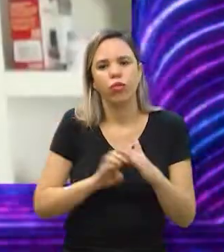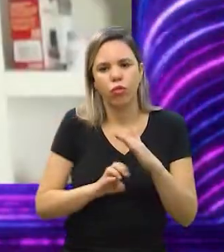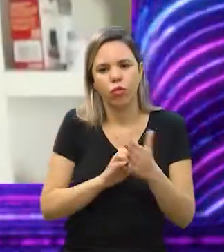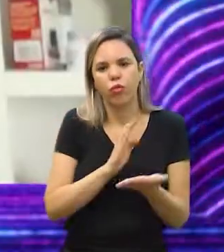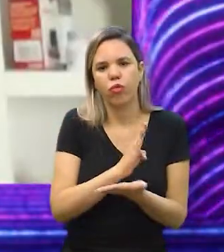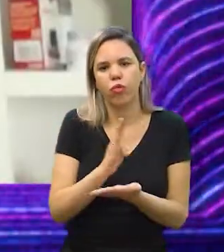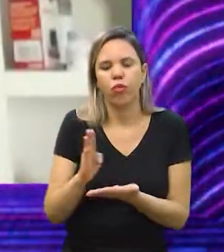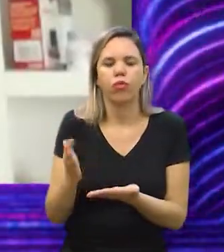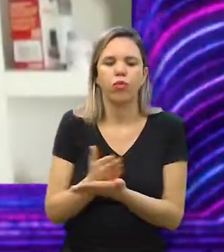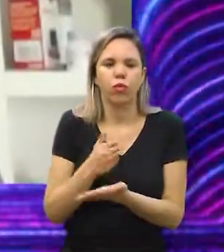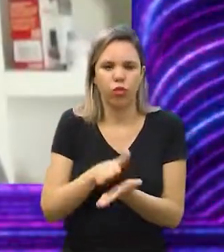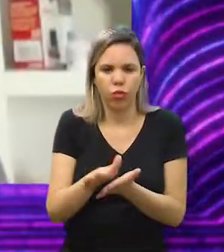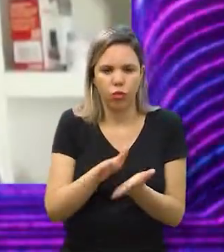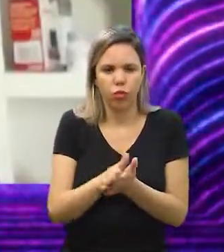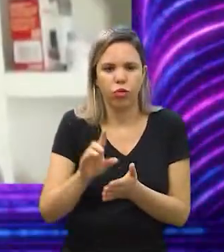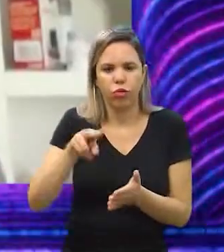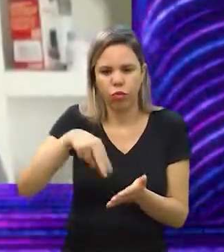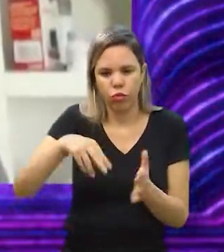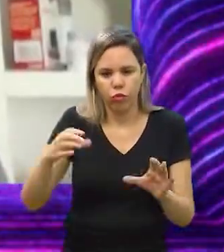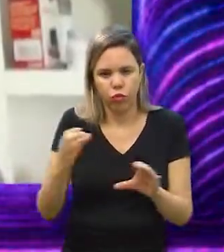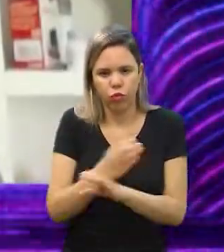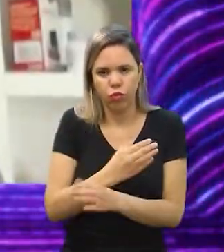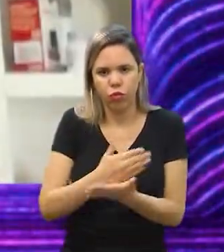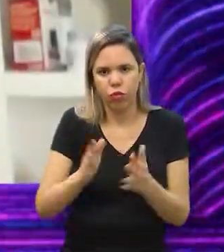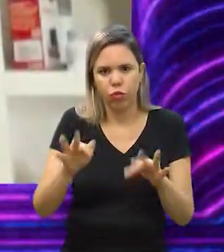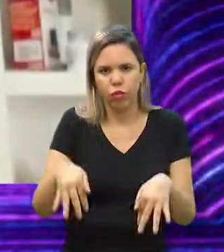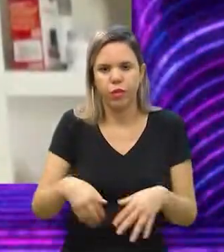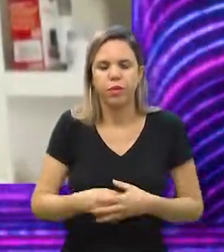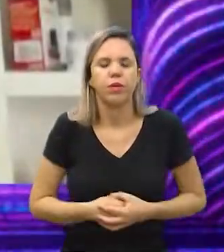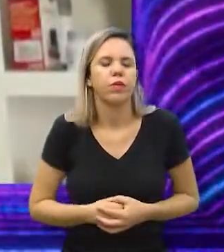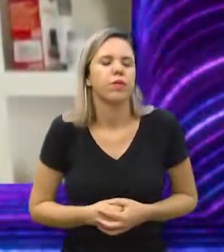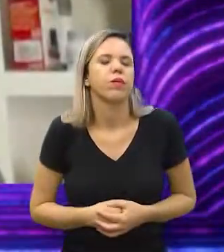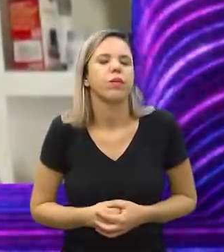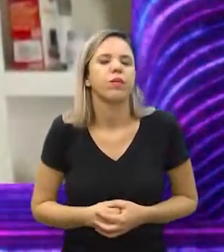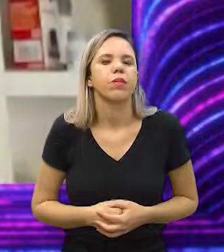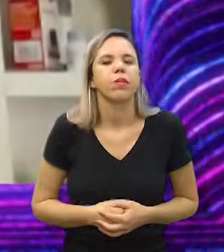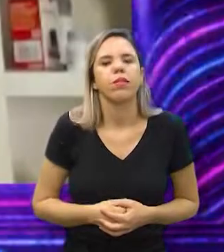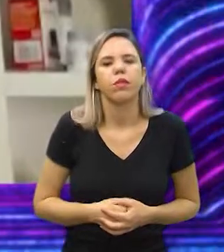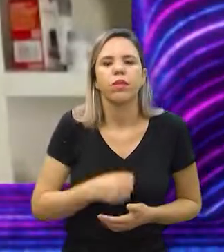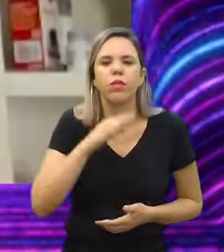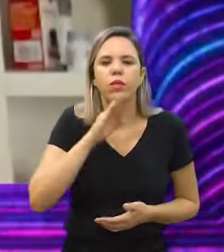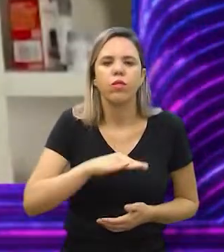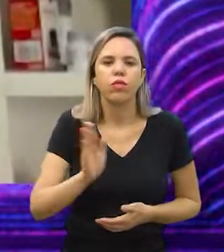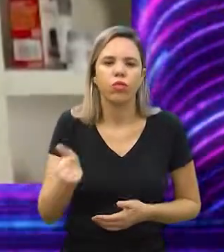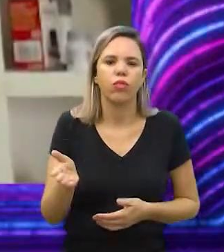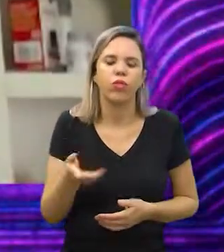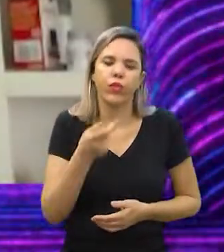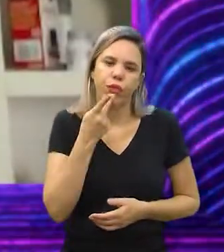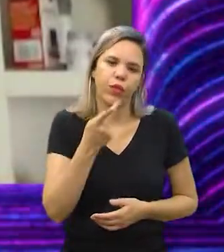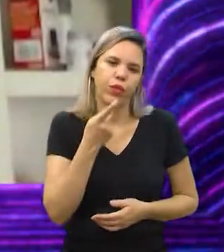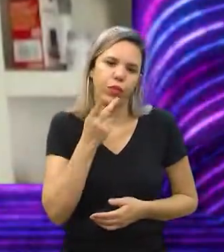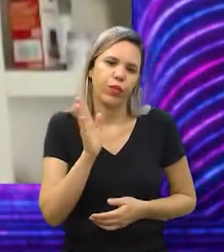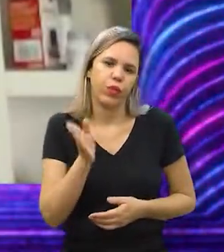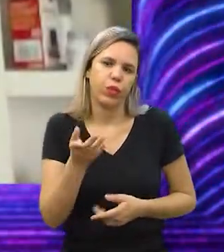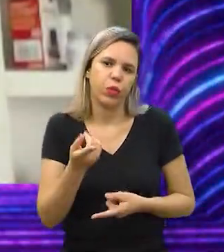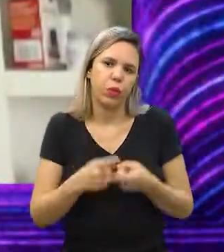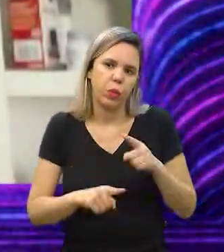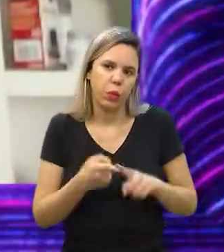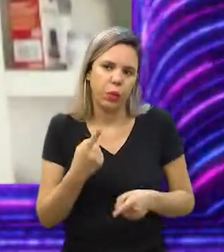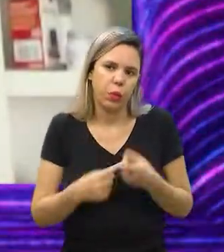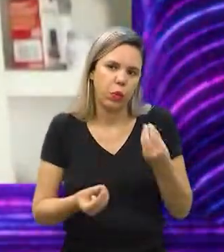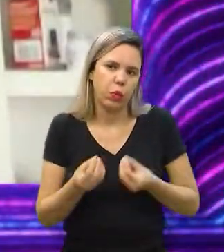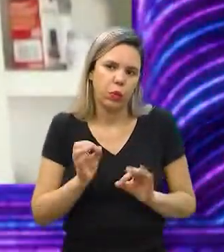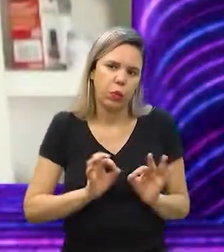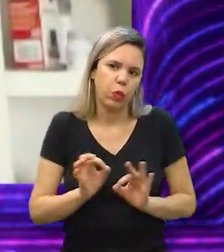Natália leu durante o dia seguinte o livro inteiro, do começo ao fim, e à tarde a gente já estava falando de